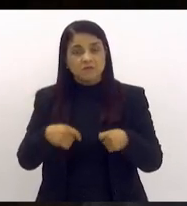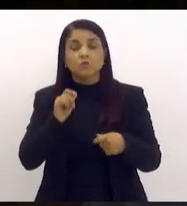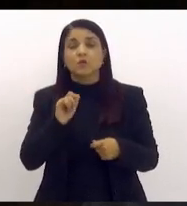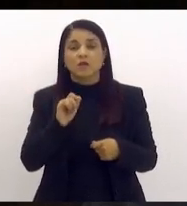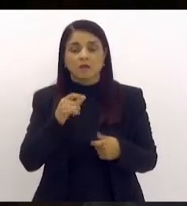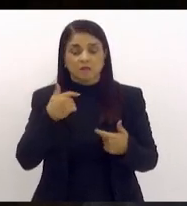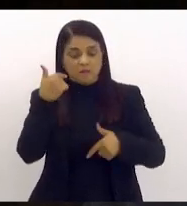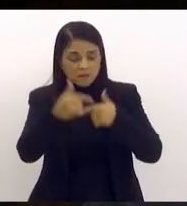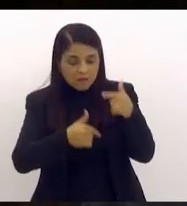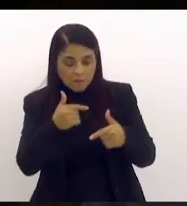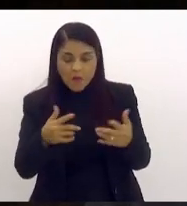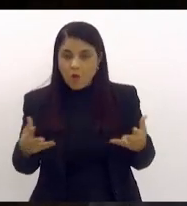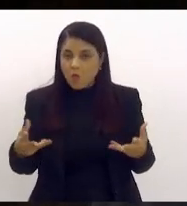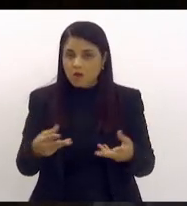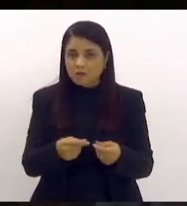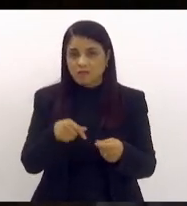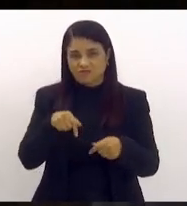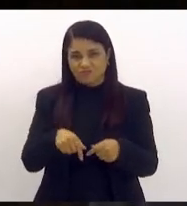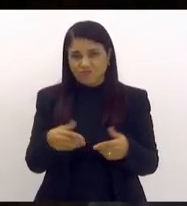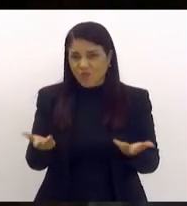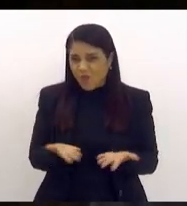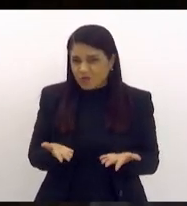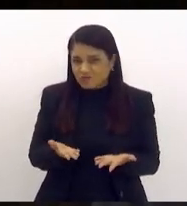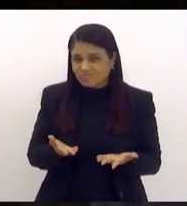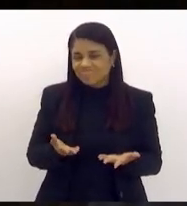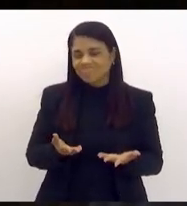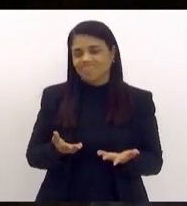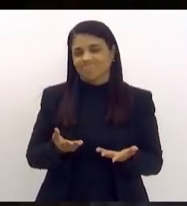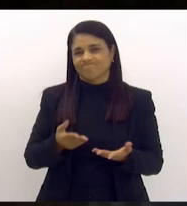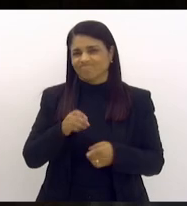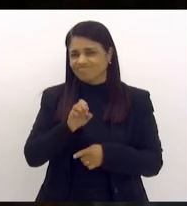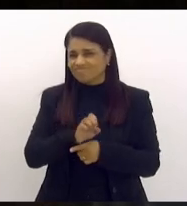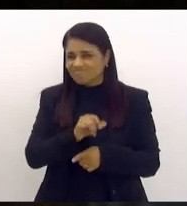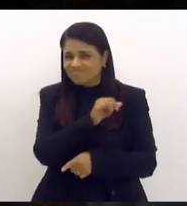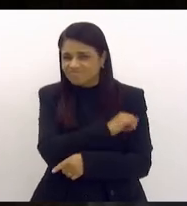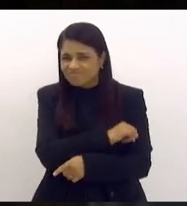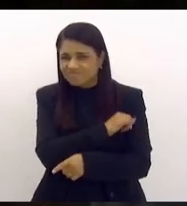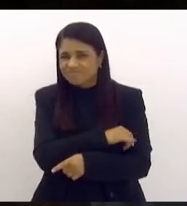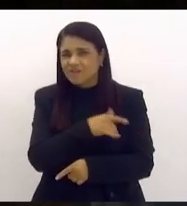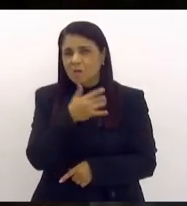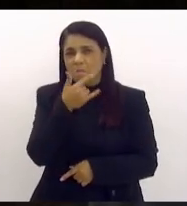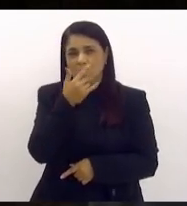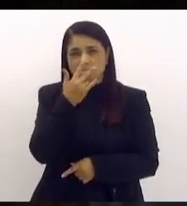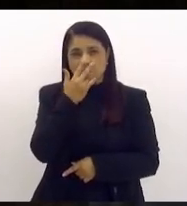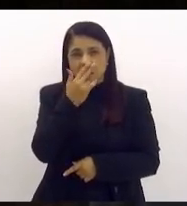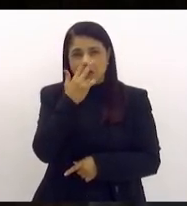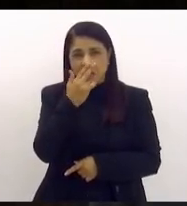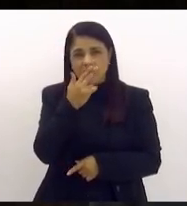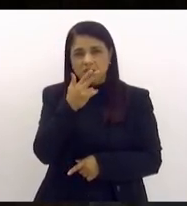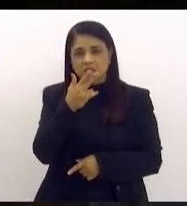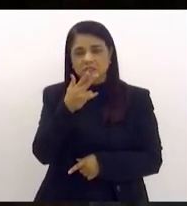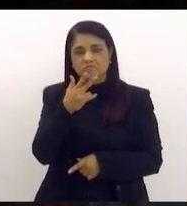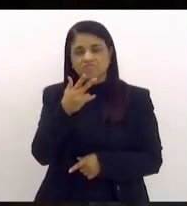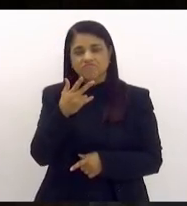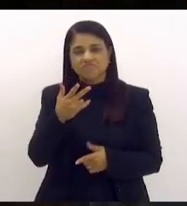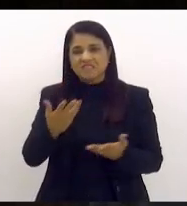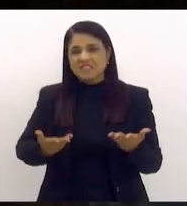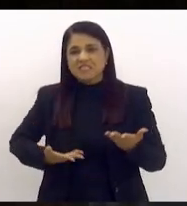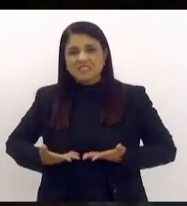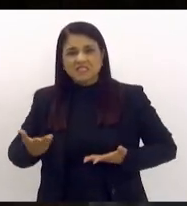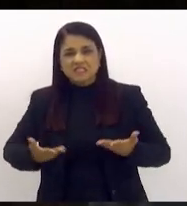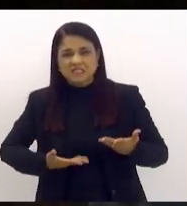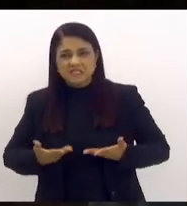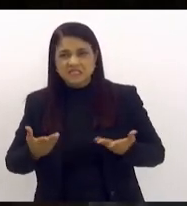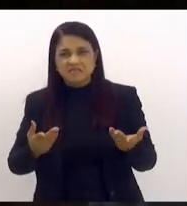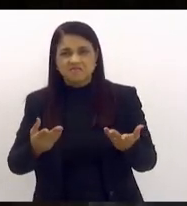acontece hoje hoje aqui no Rio de Janeiro nós viramos uma espécie de um grande mercado do setor de serviços e com